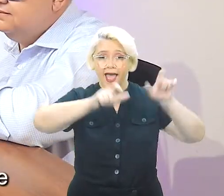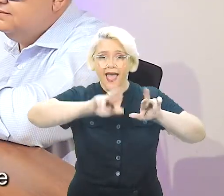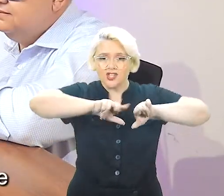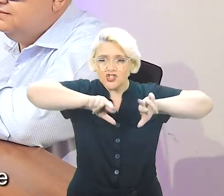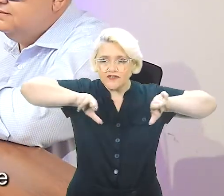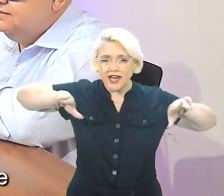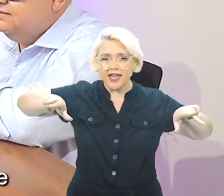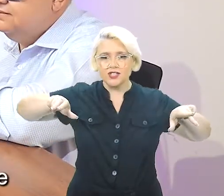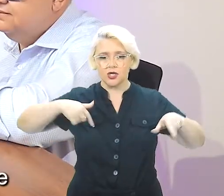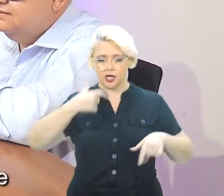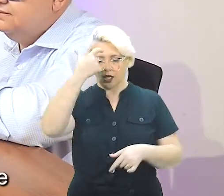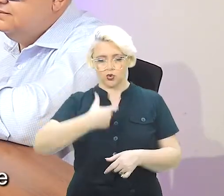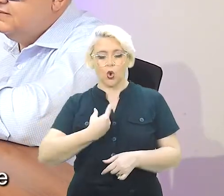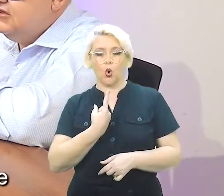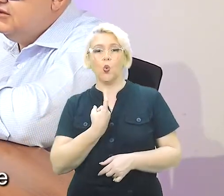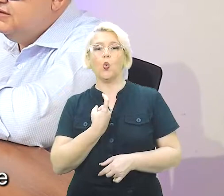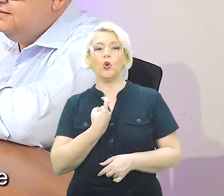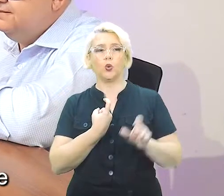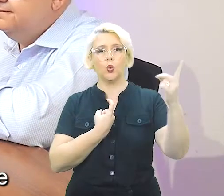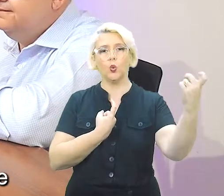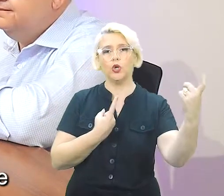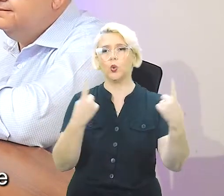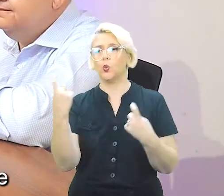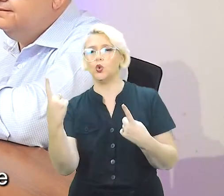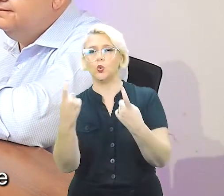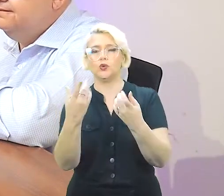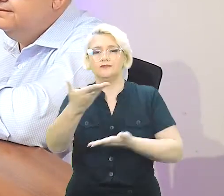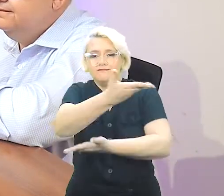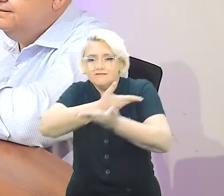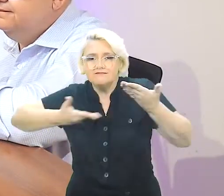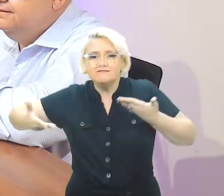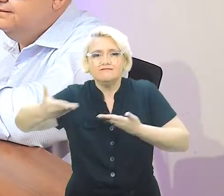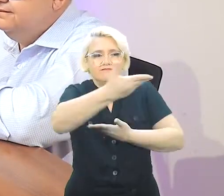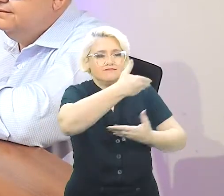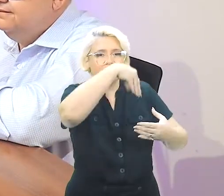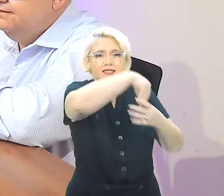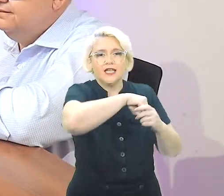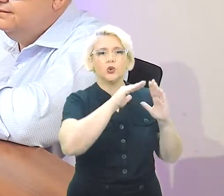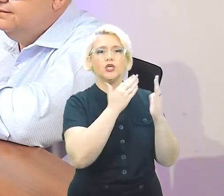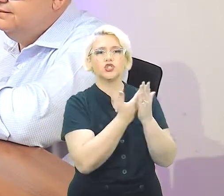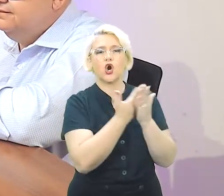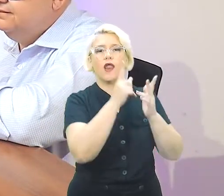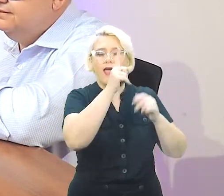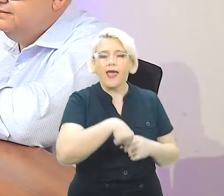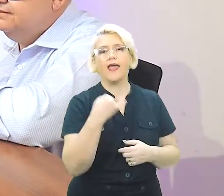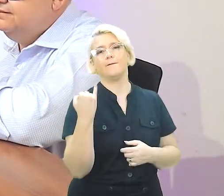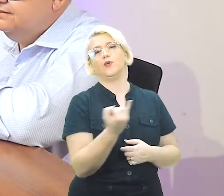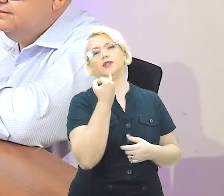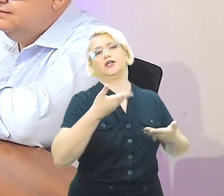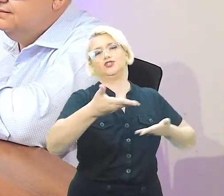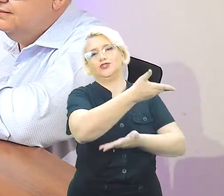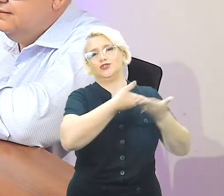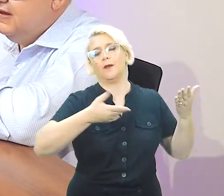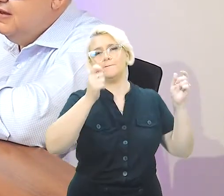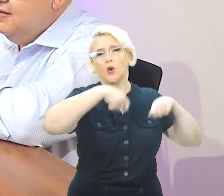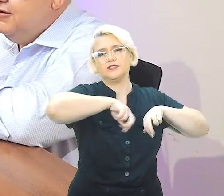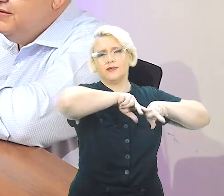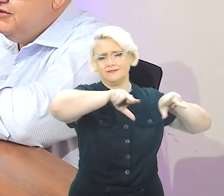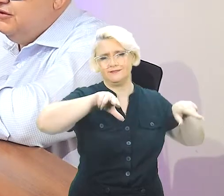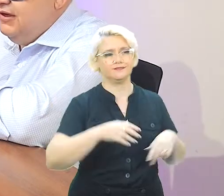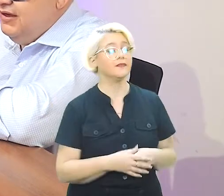a nossa singularidade, que torna o ambiente escolar um ambiente rico em